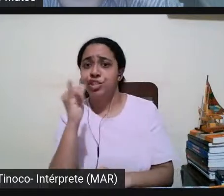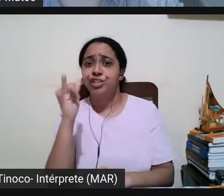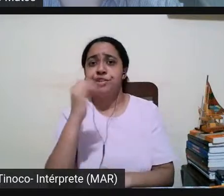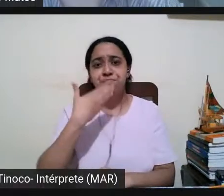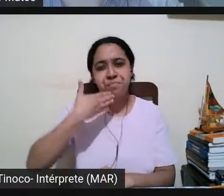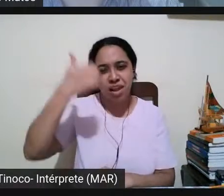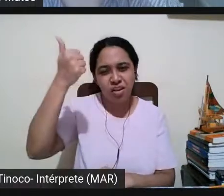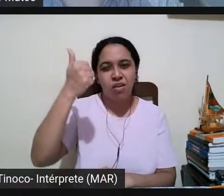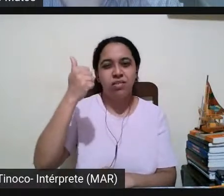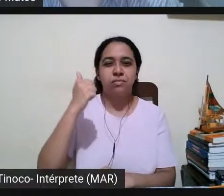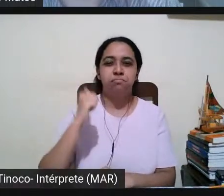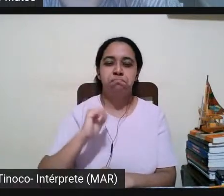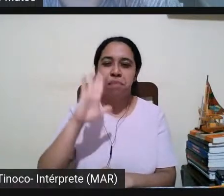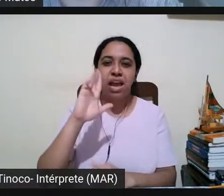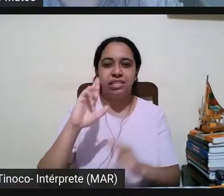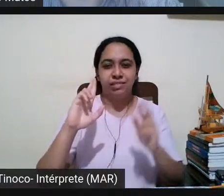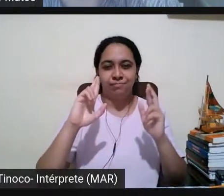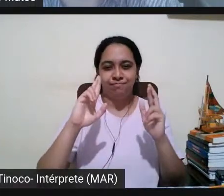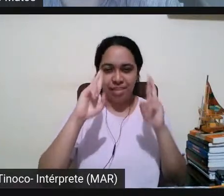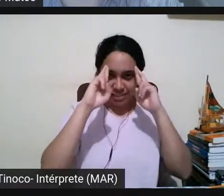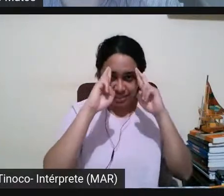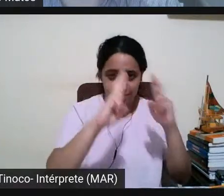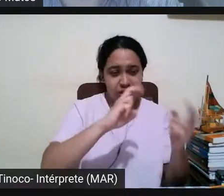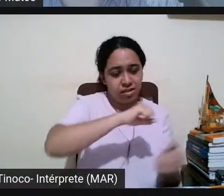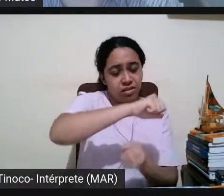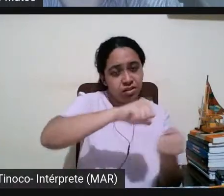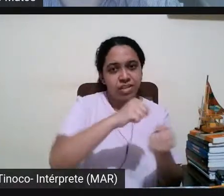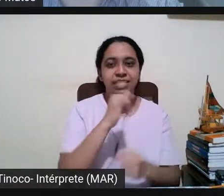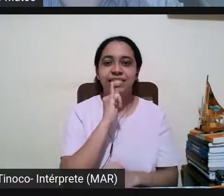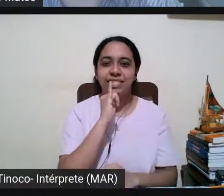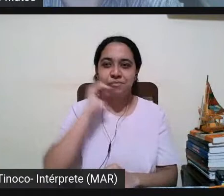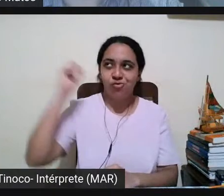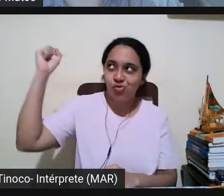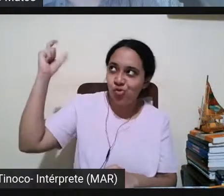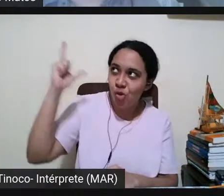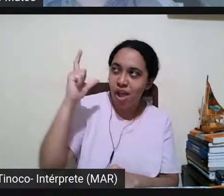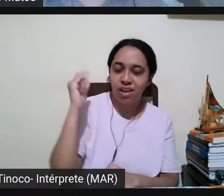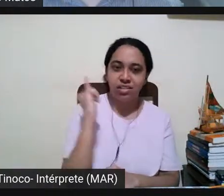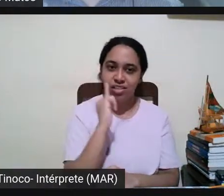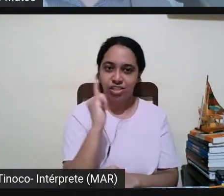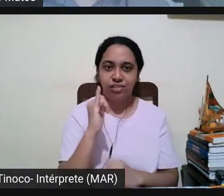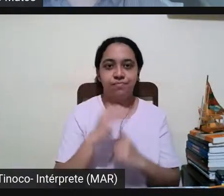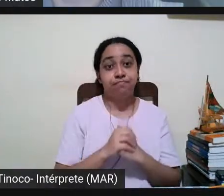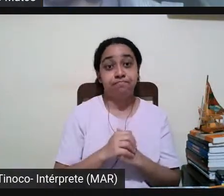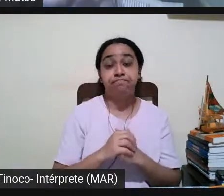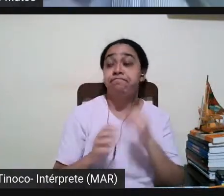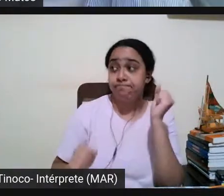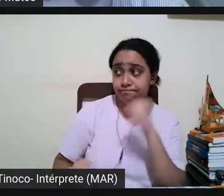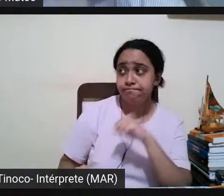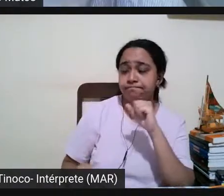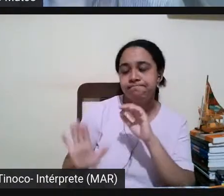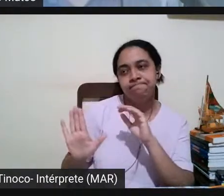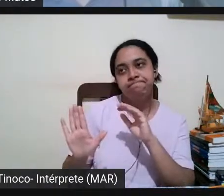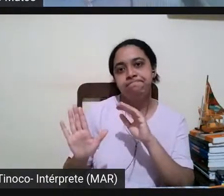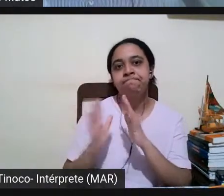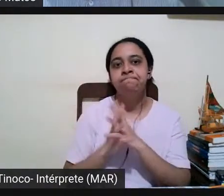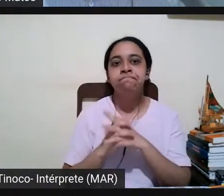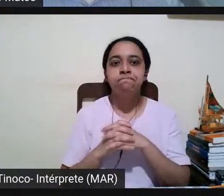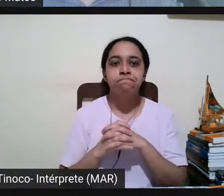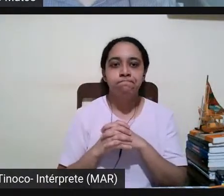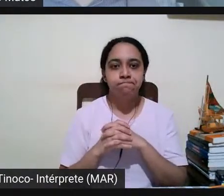alternativas mais limpas Como a energia solar assim vamos lá